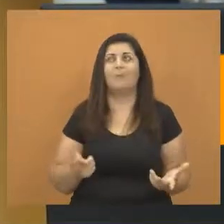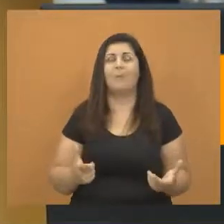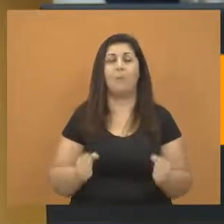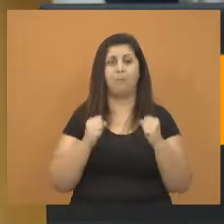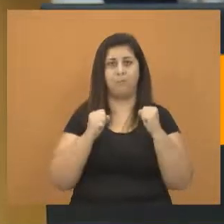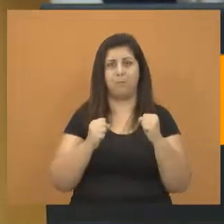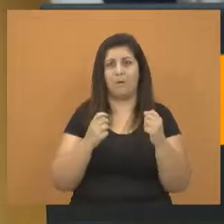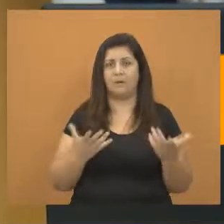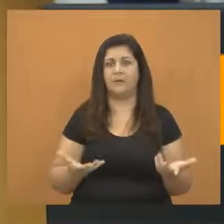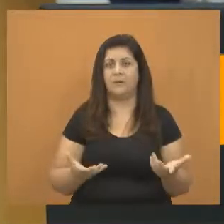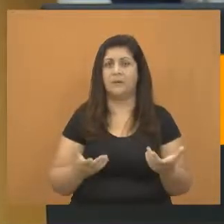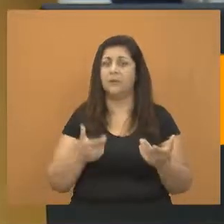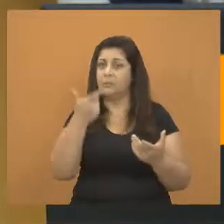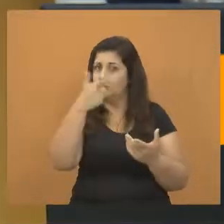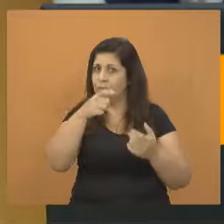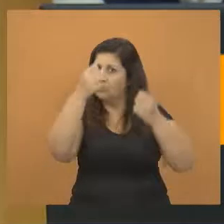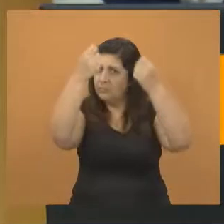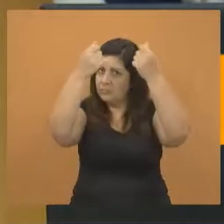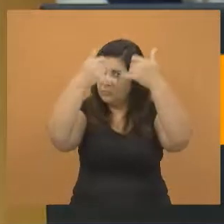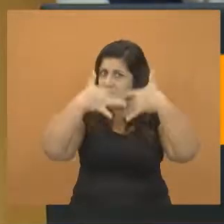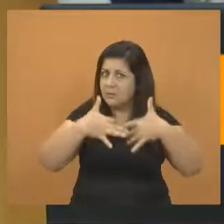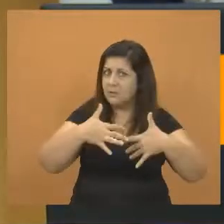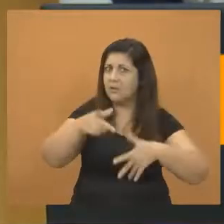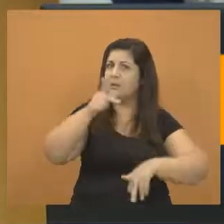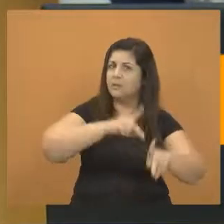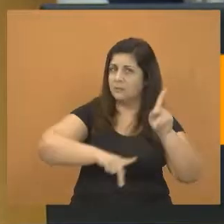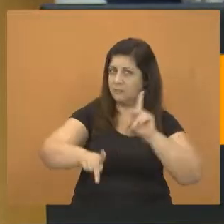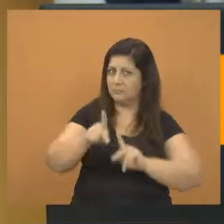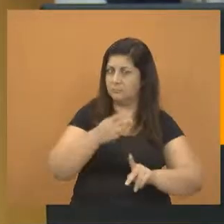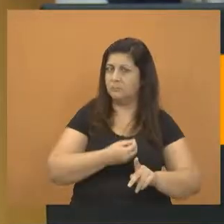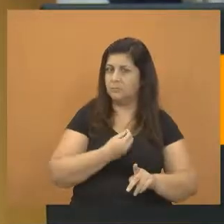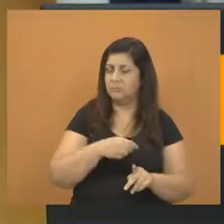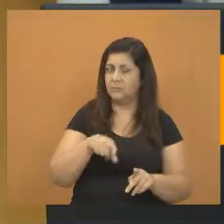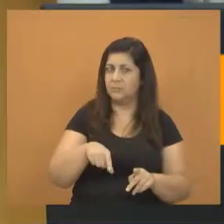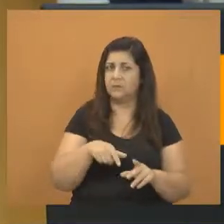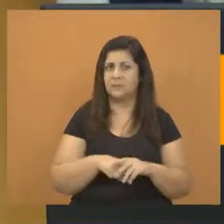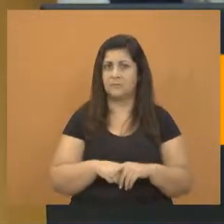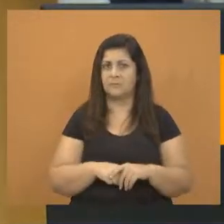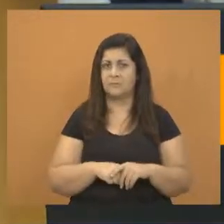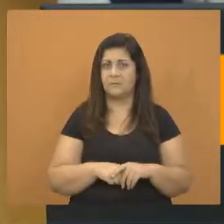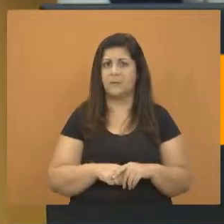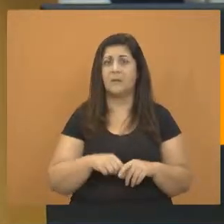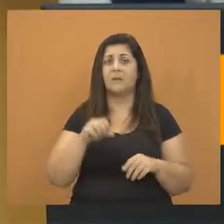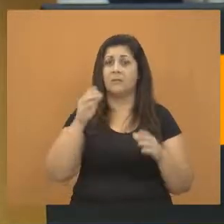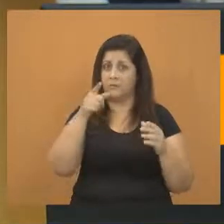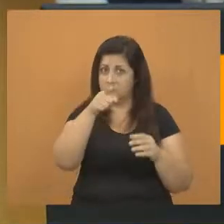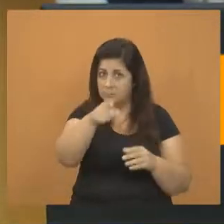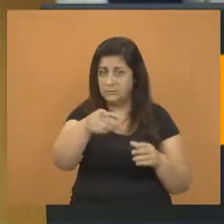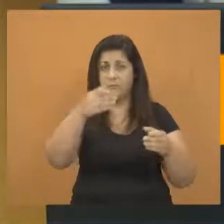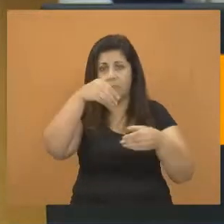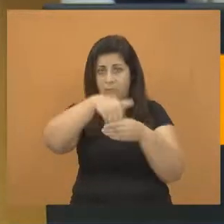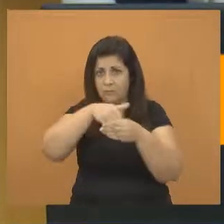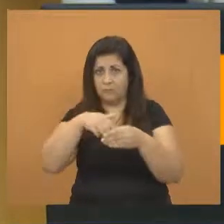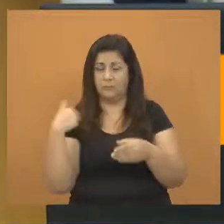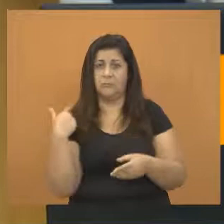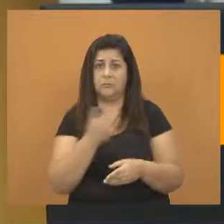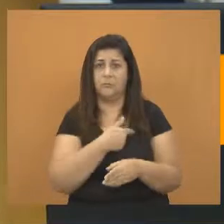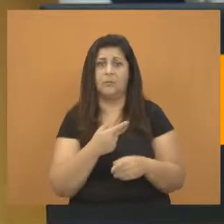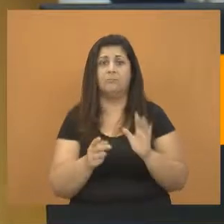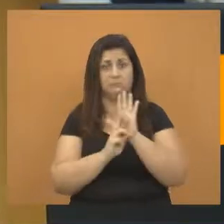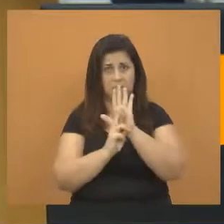mais uma vez esclarecendo aos moradores que nos elegeram para a gente representar a comunidade.